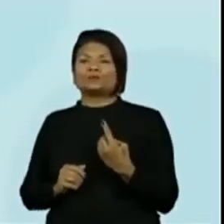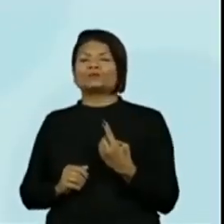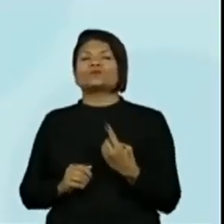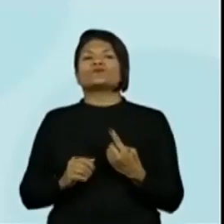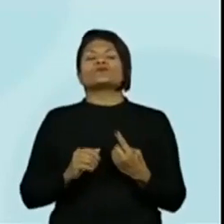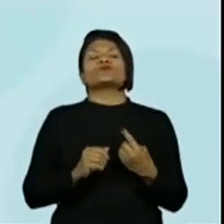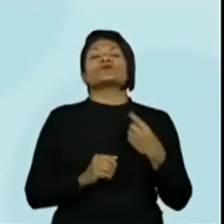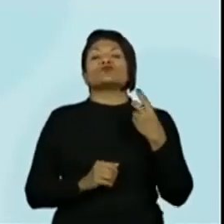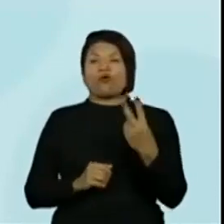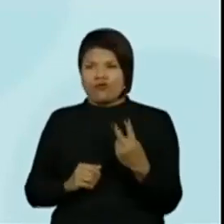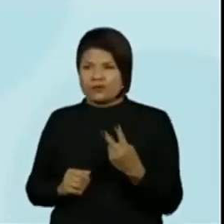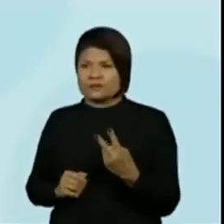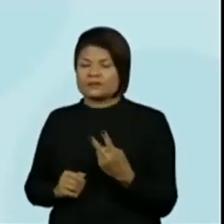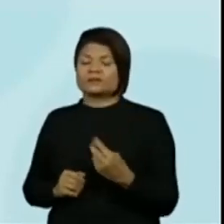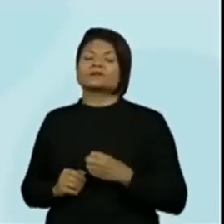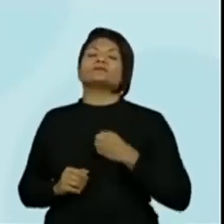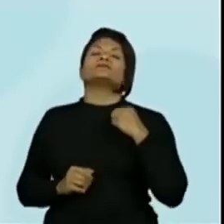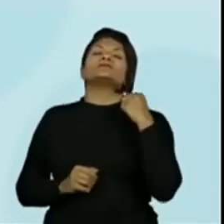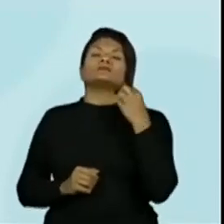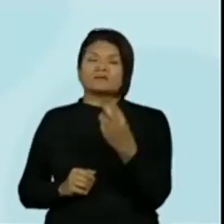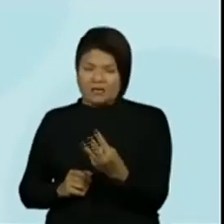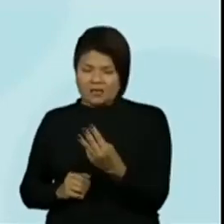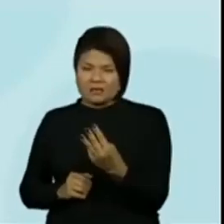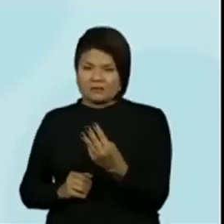2, 3,